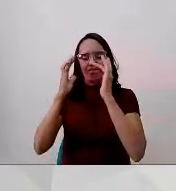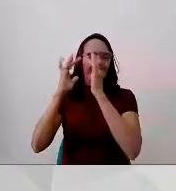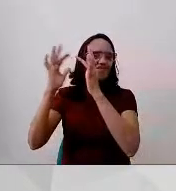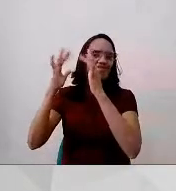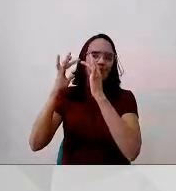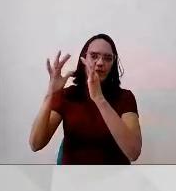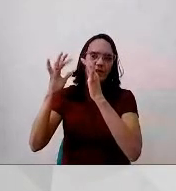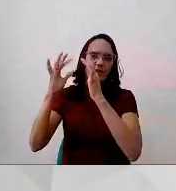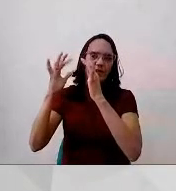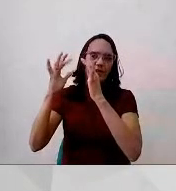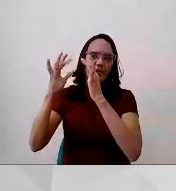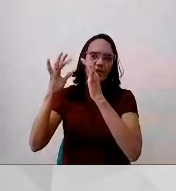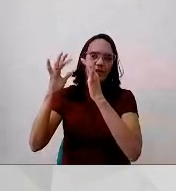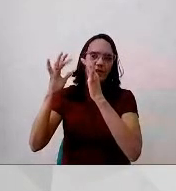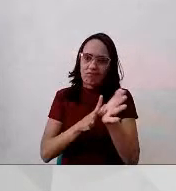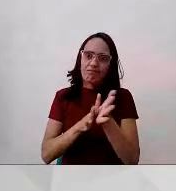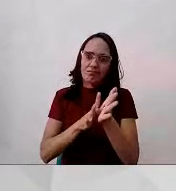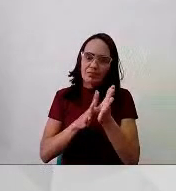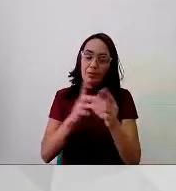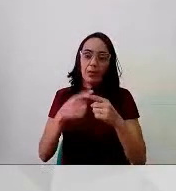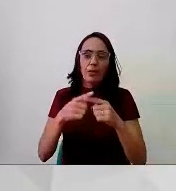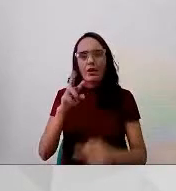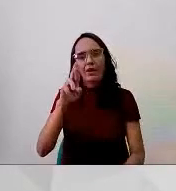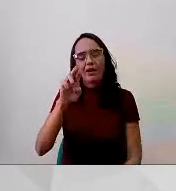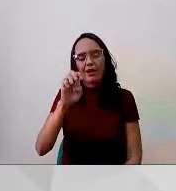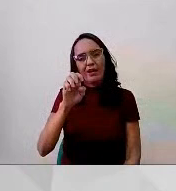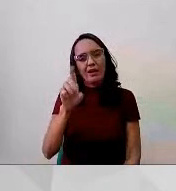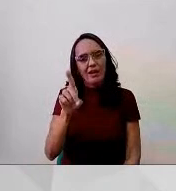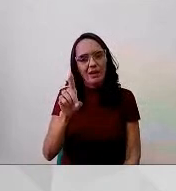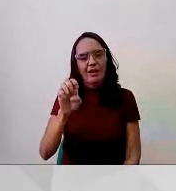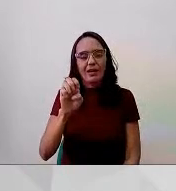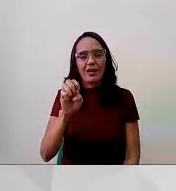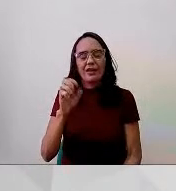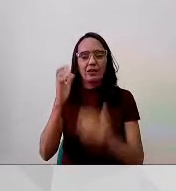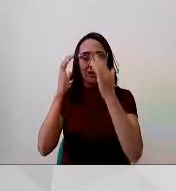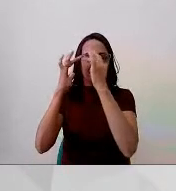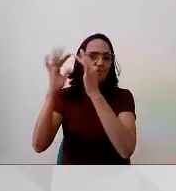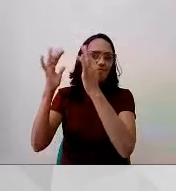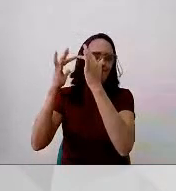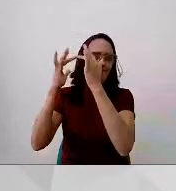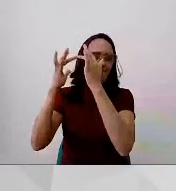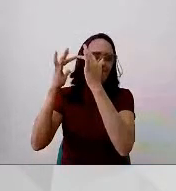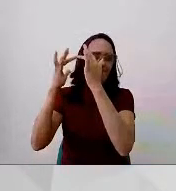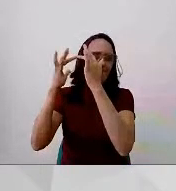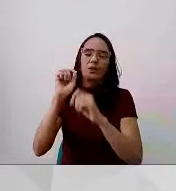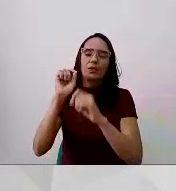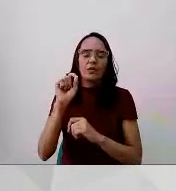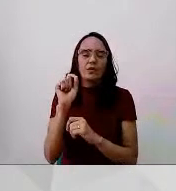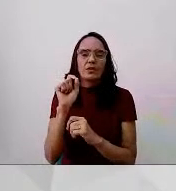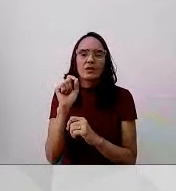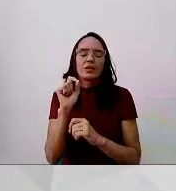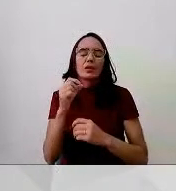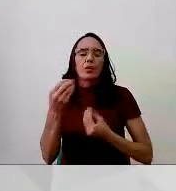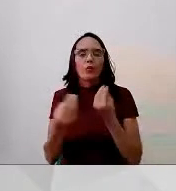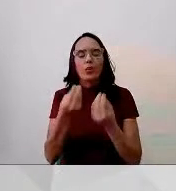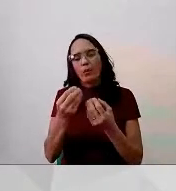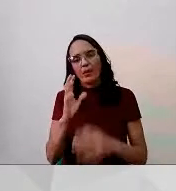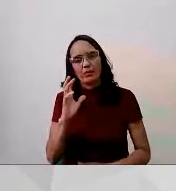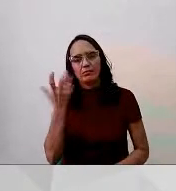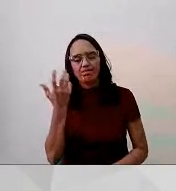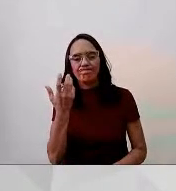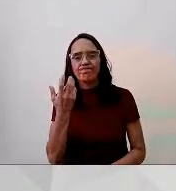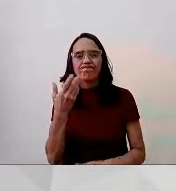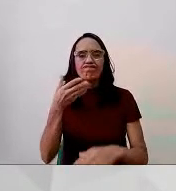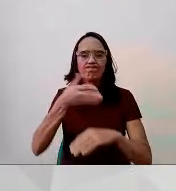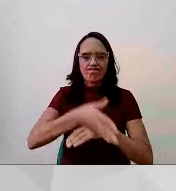se previa redes neurais com mais de uma camada entre a saída e a entrada, e aí foi possível fazer